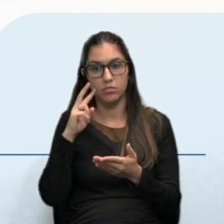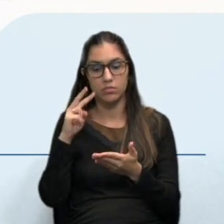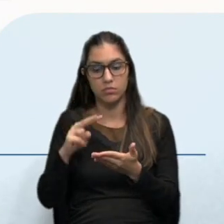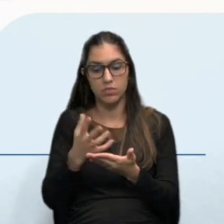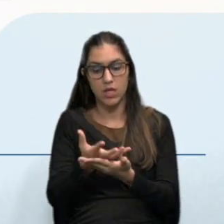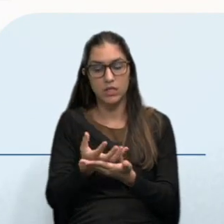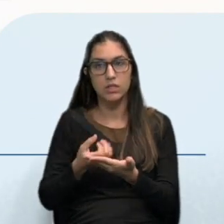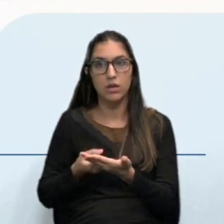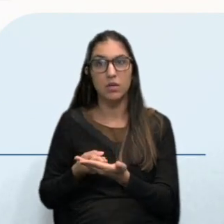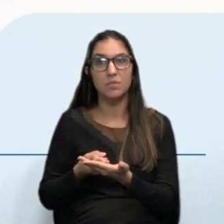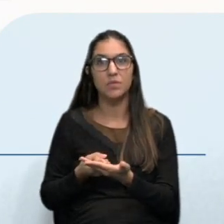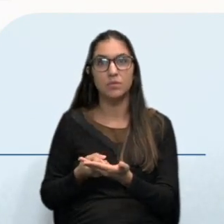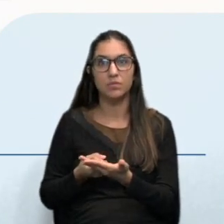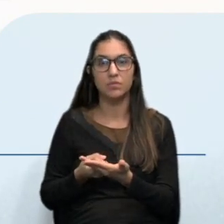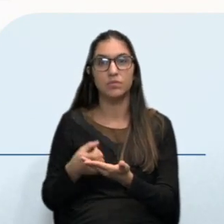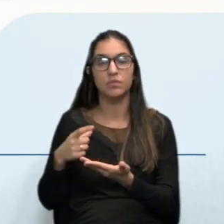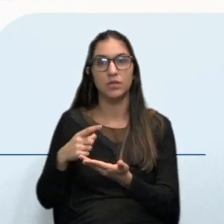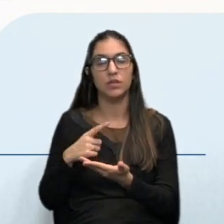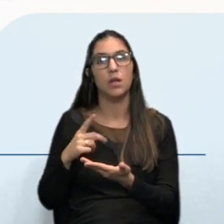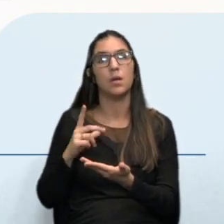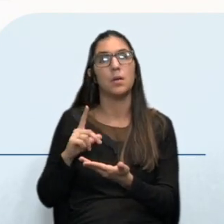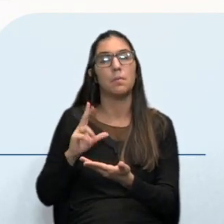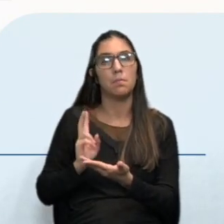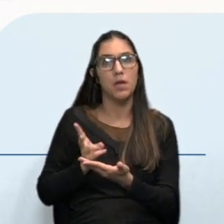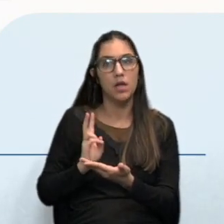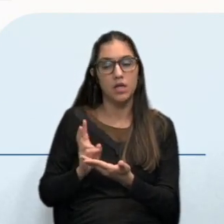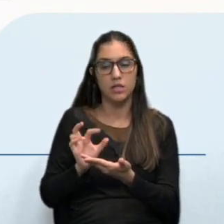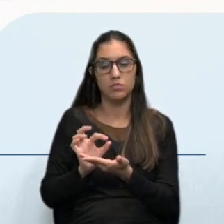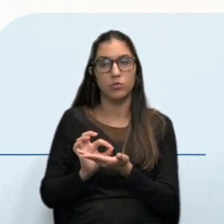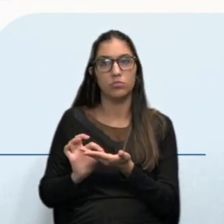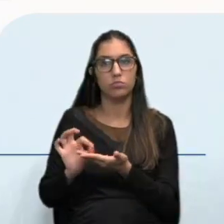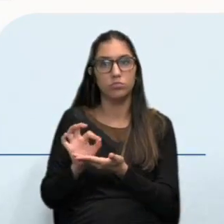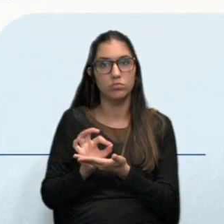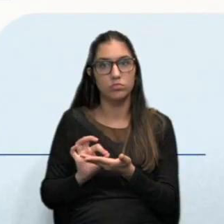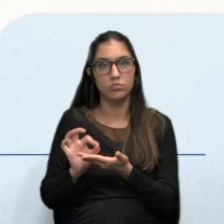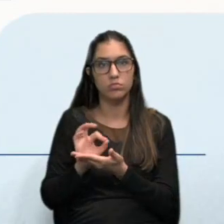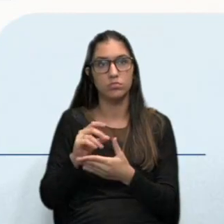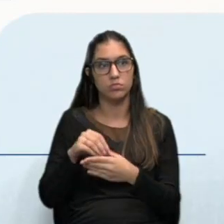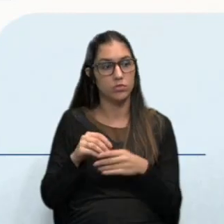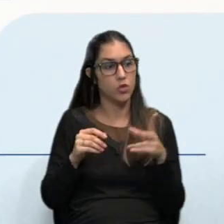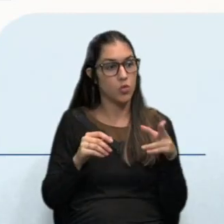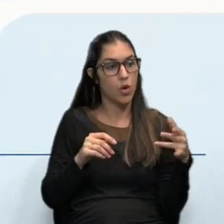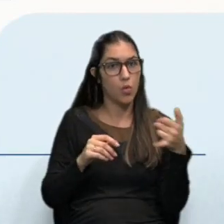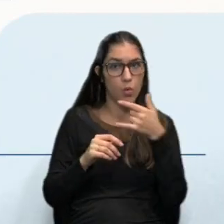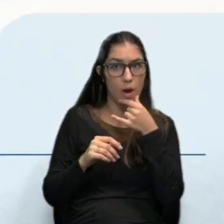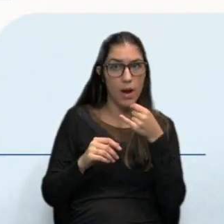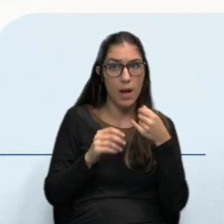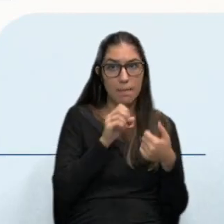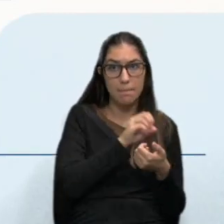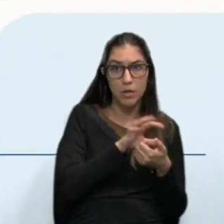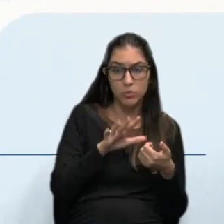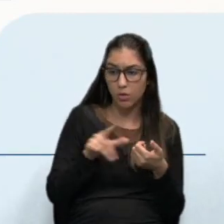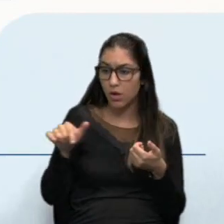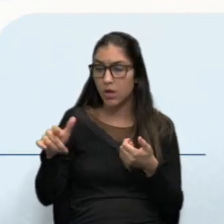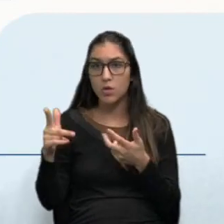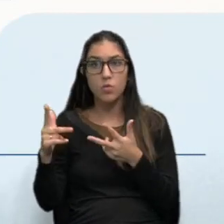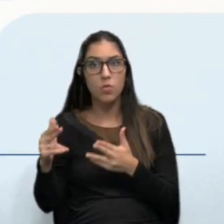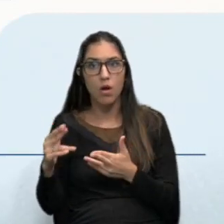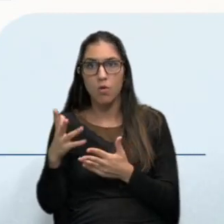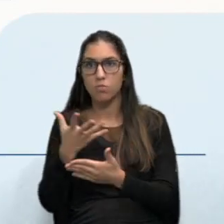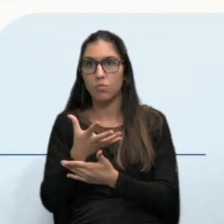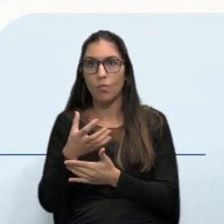na unidade móvel vão ter os mesmos dispositivos que tinha na unidade móvel do cara que mandou a mensagem, que é o Vinícius. Vai